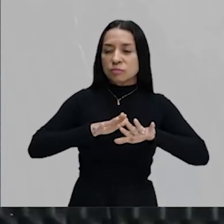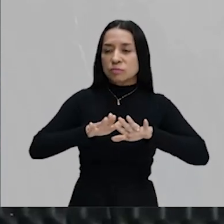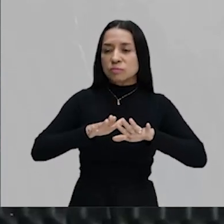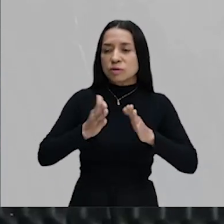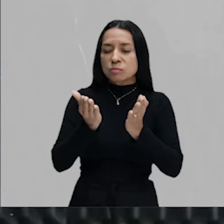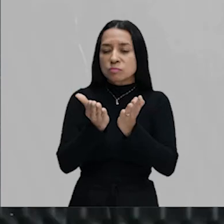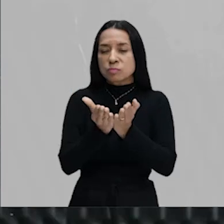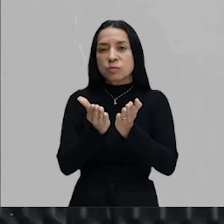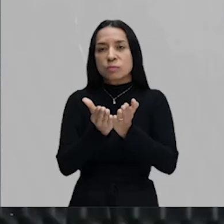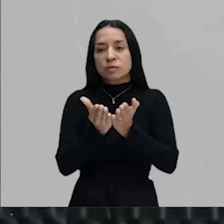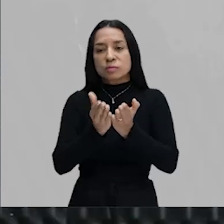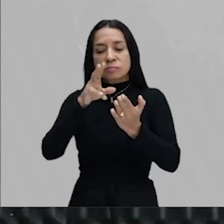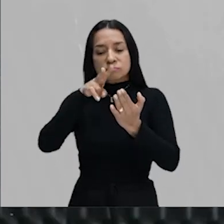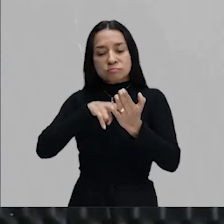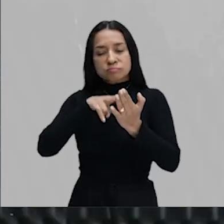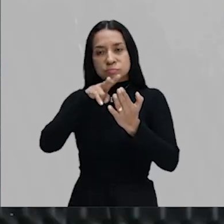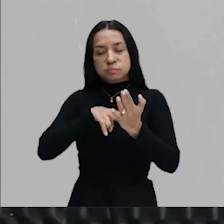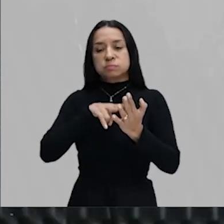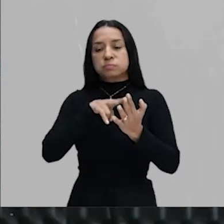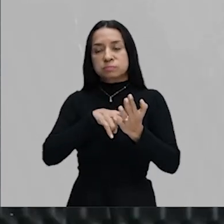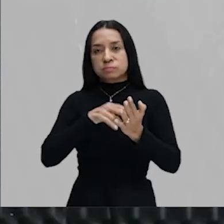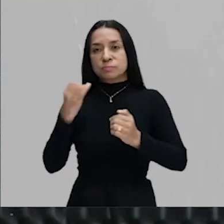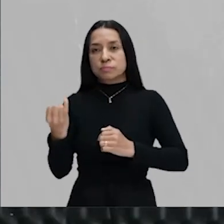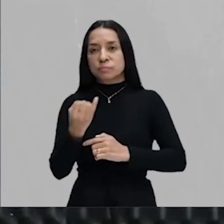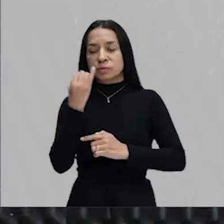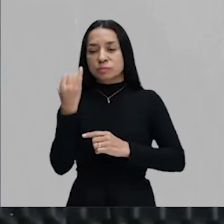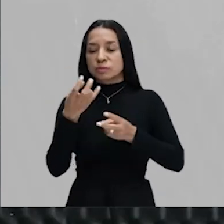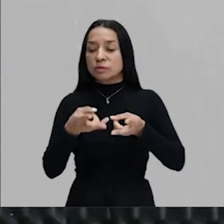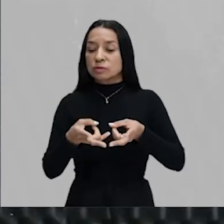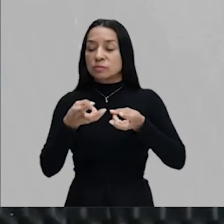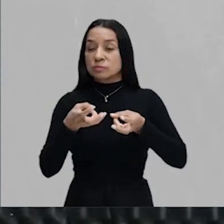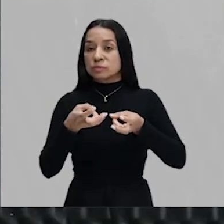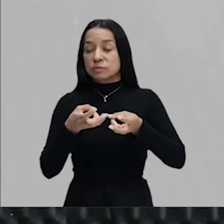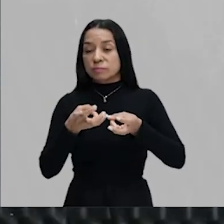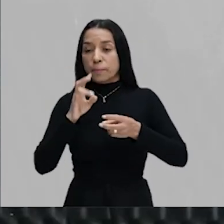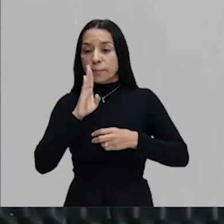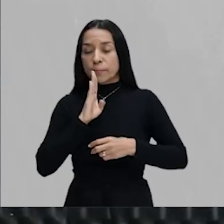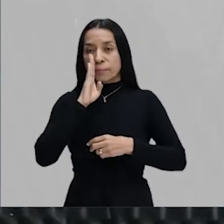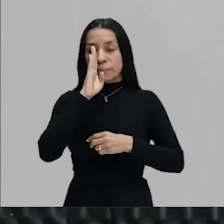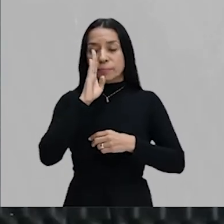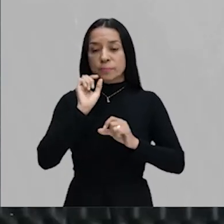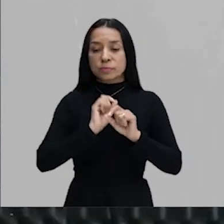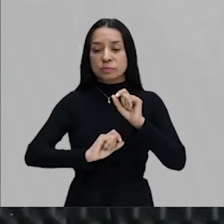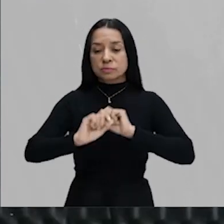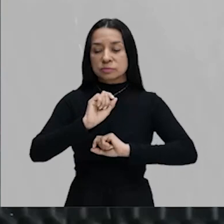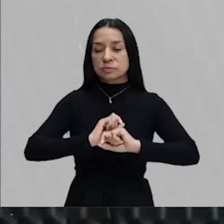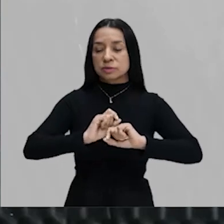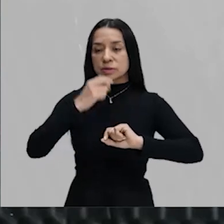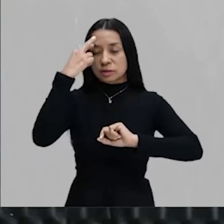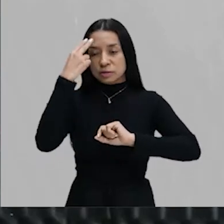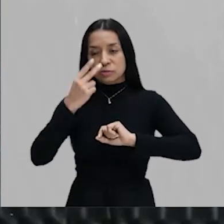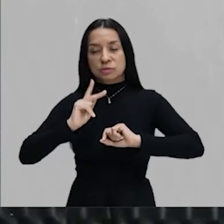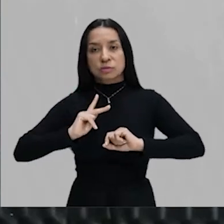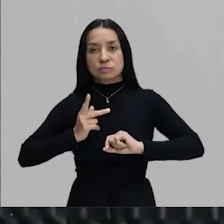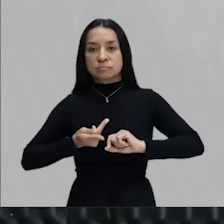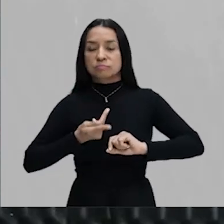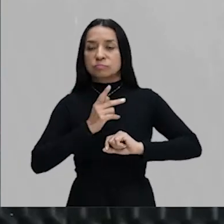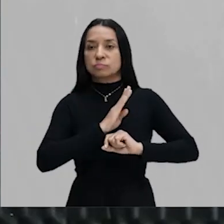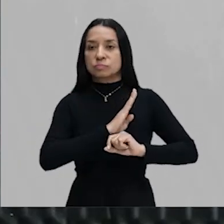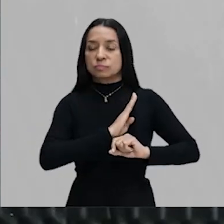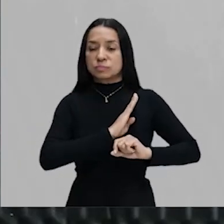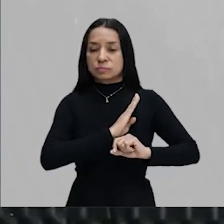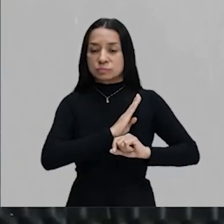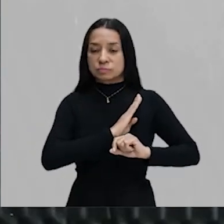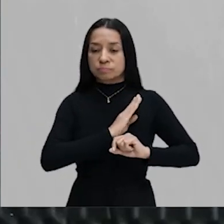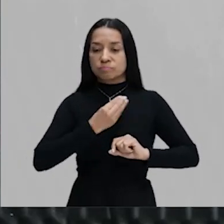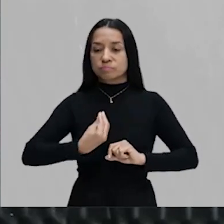bíblico, de leitura bíblica, é importante observar principalmente que a história dos hebreus ela